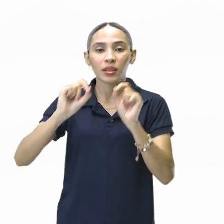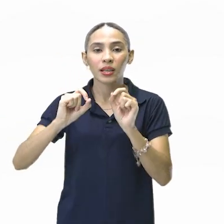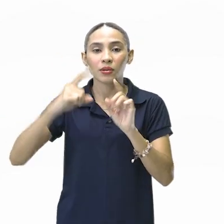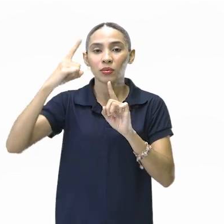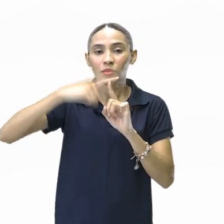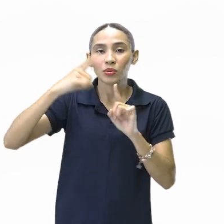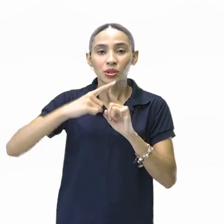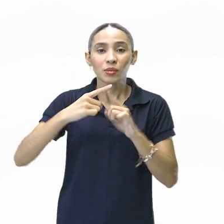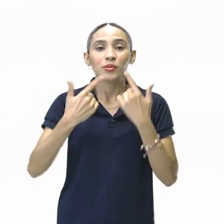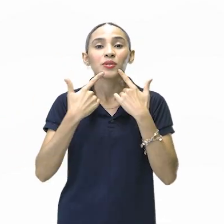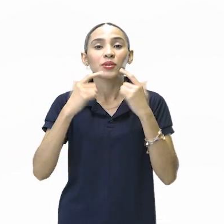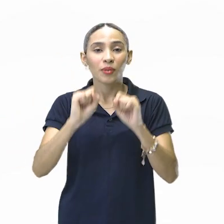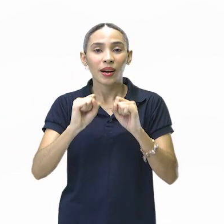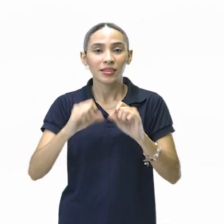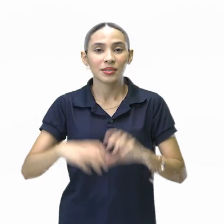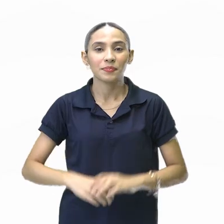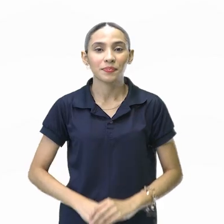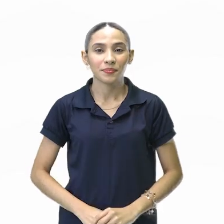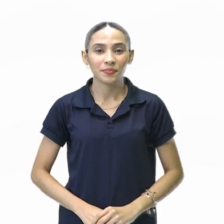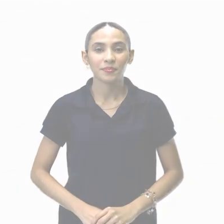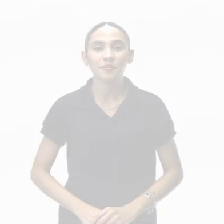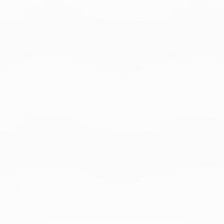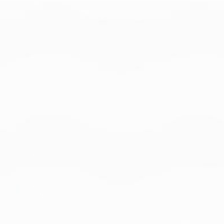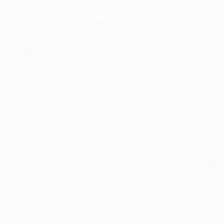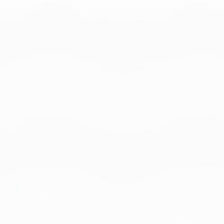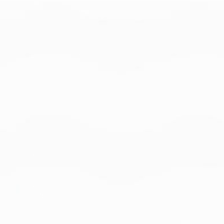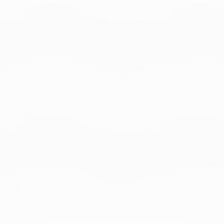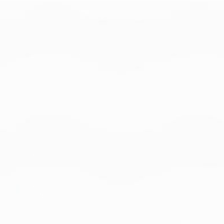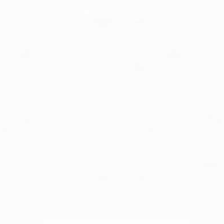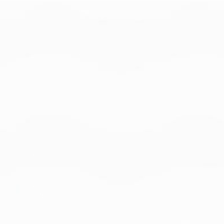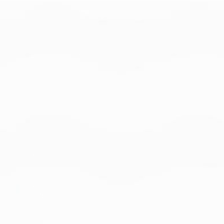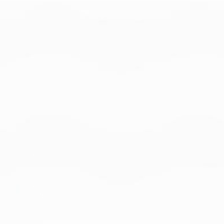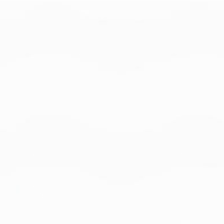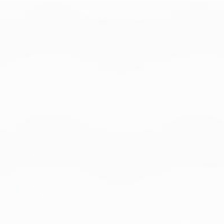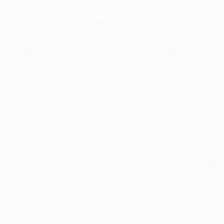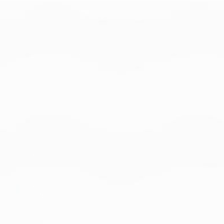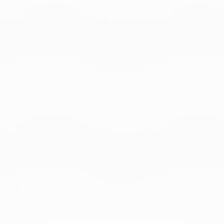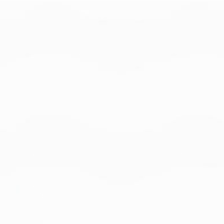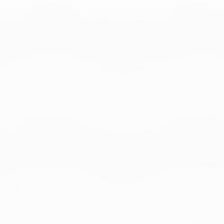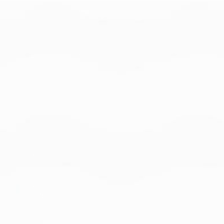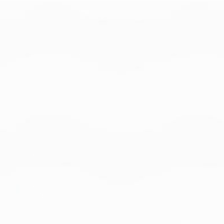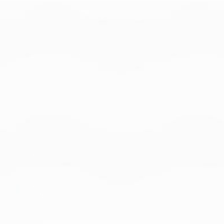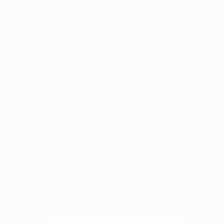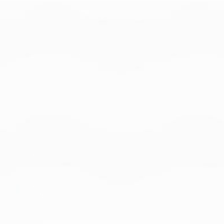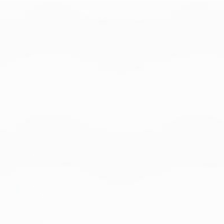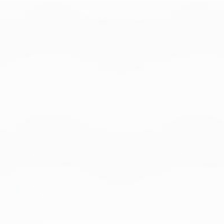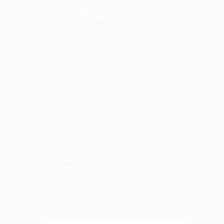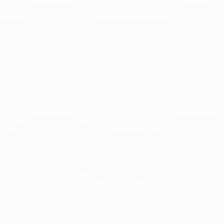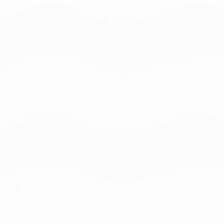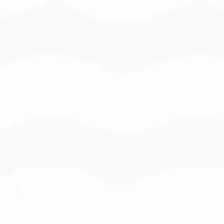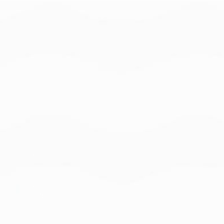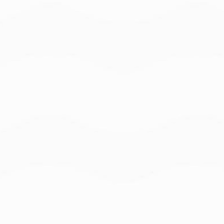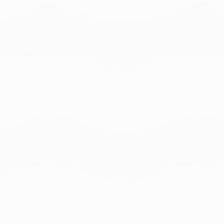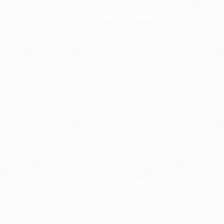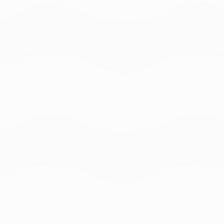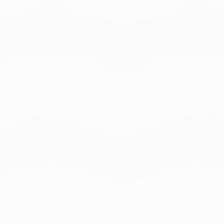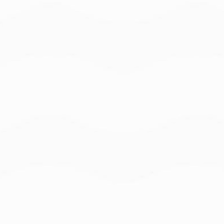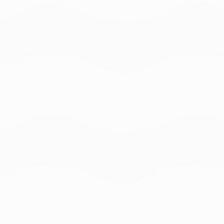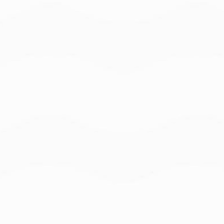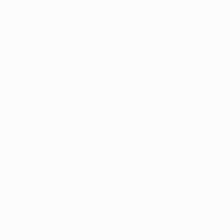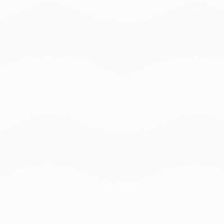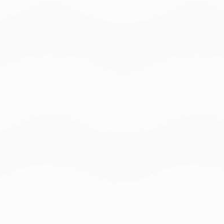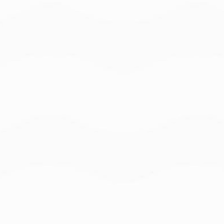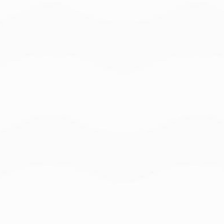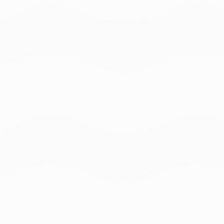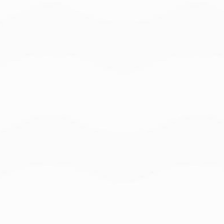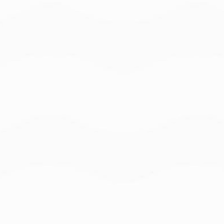tipos de linguagem. Até aqui a gente estava entendendo o que é língua e o que é linguagem. Vamos avançar